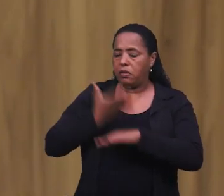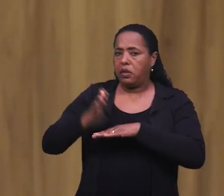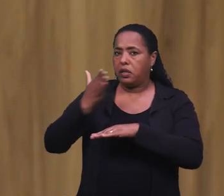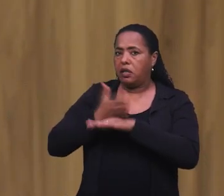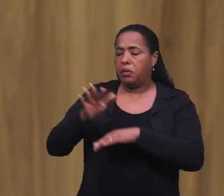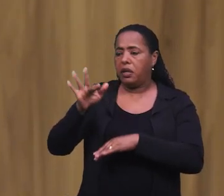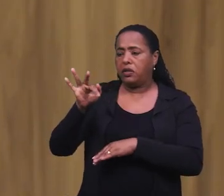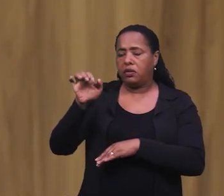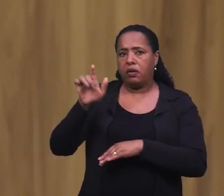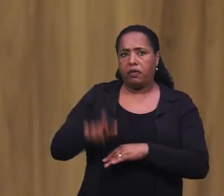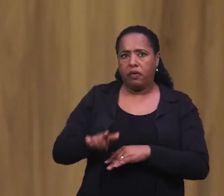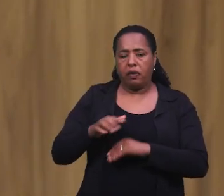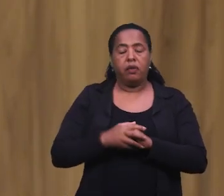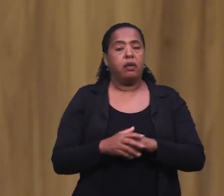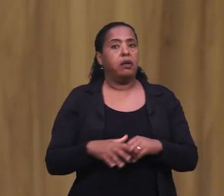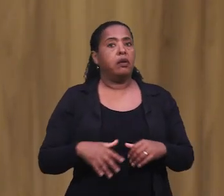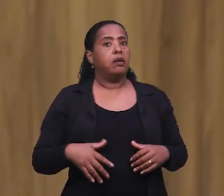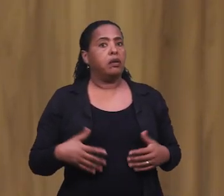de inclusão,